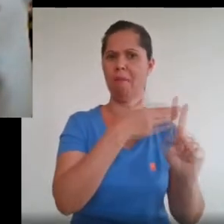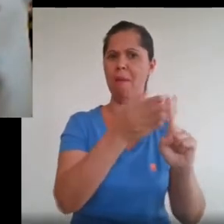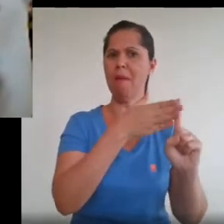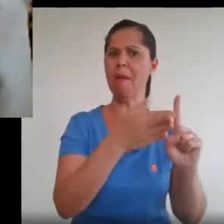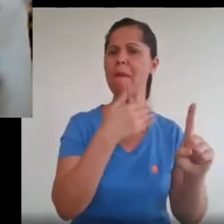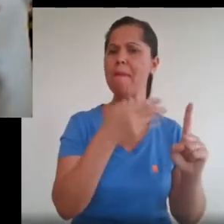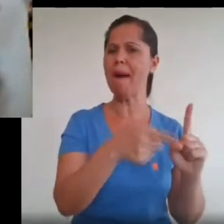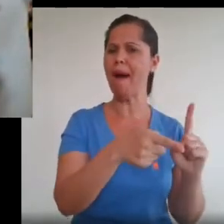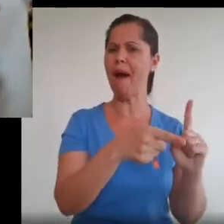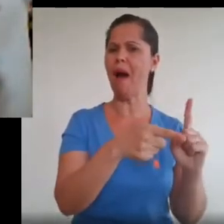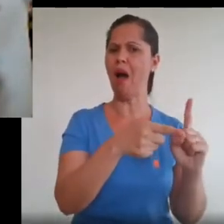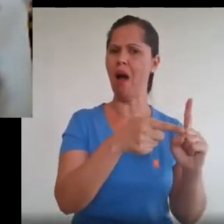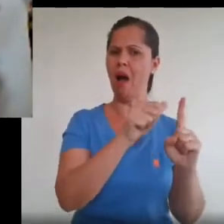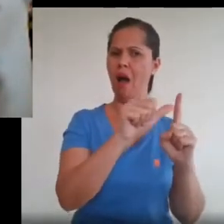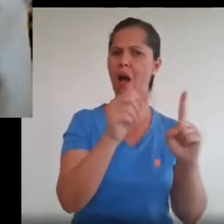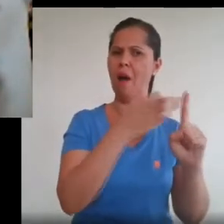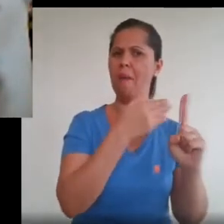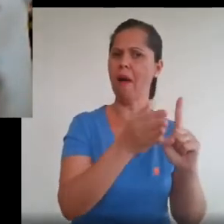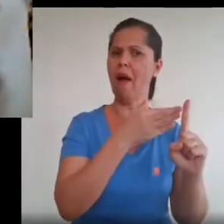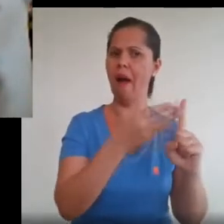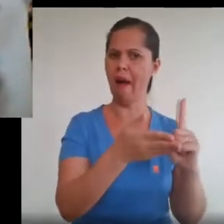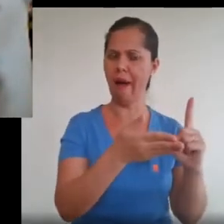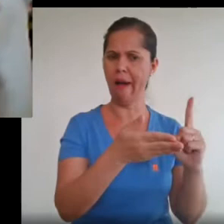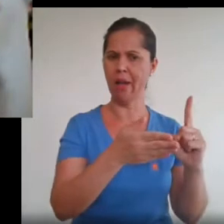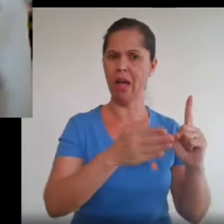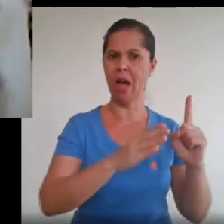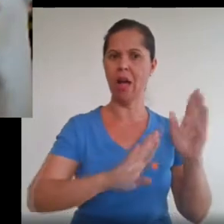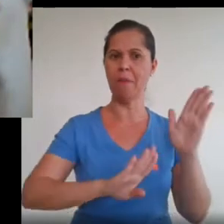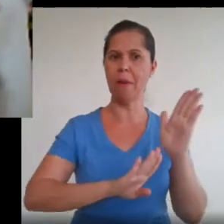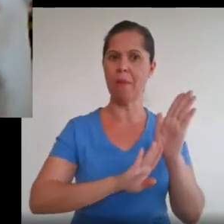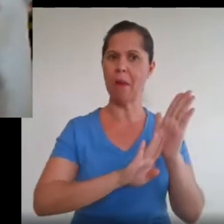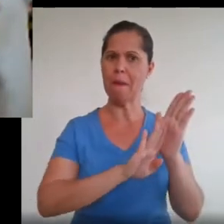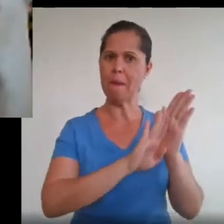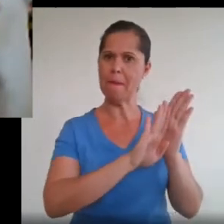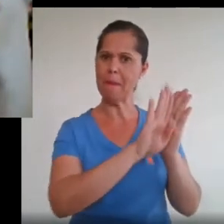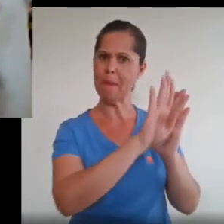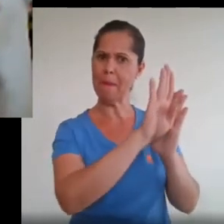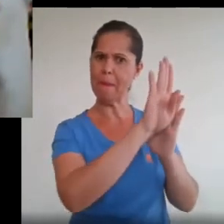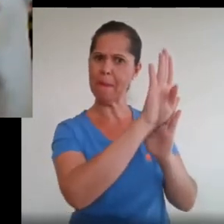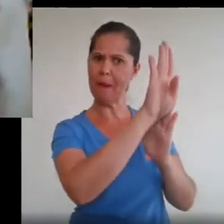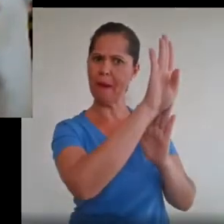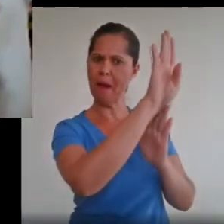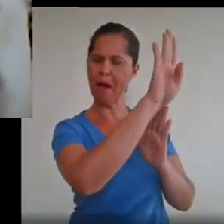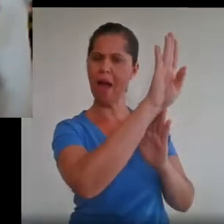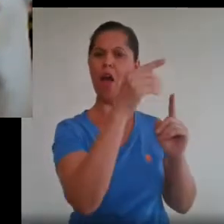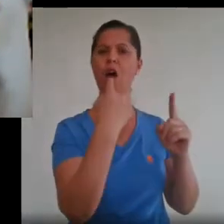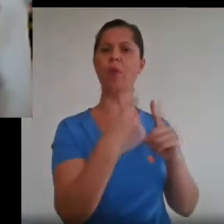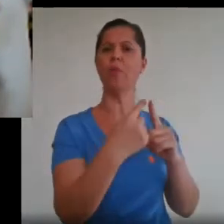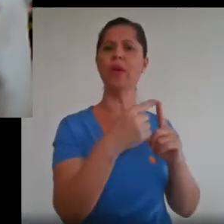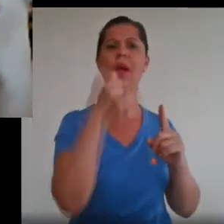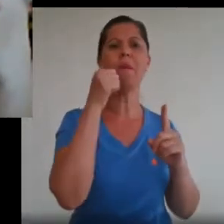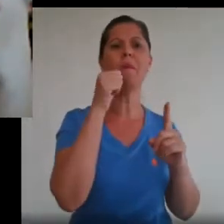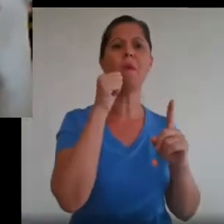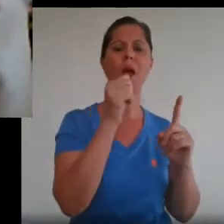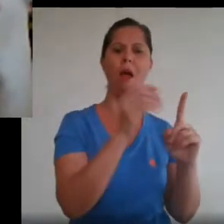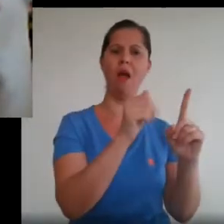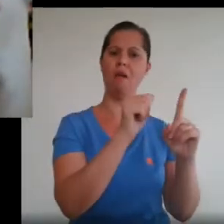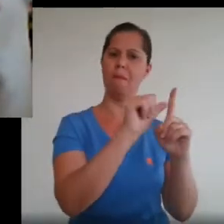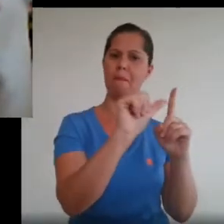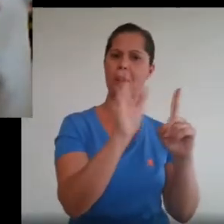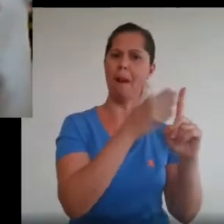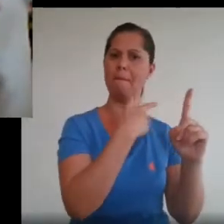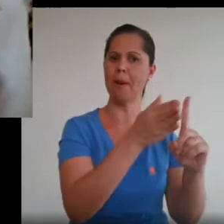O feminicídio foi lá em cima, a violência doméstica foi lá em cima, e os órgãos públicos, num primeiro momento, a gente